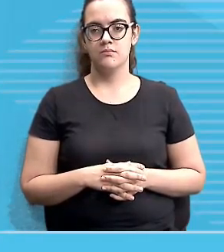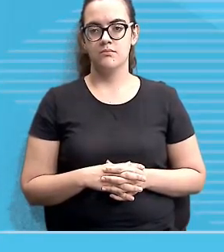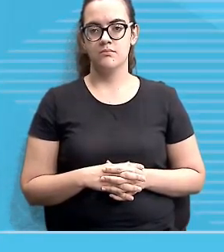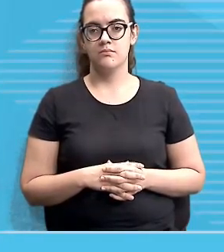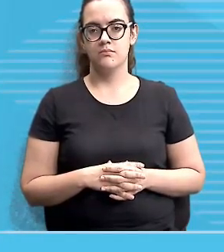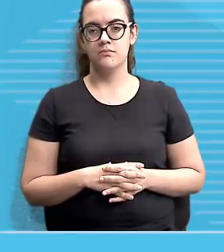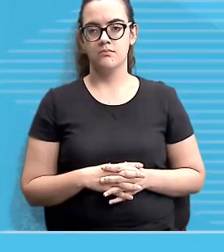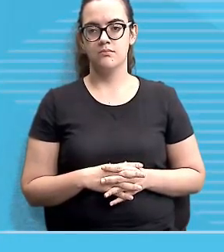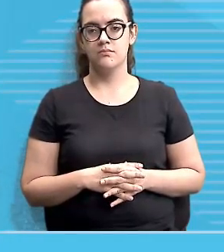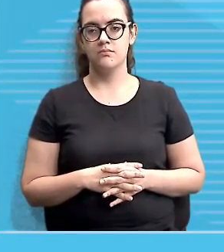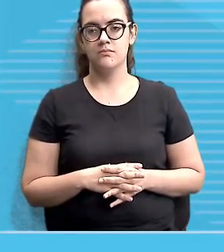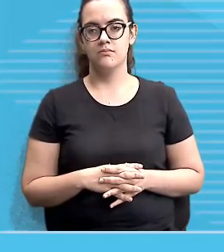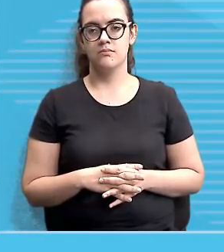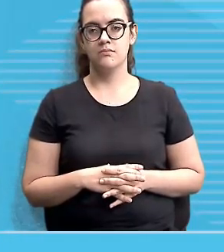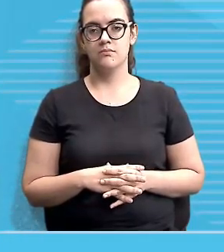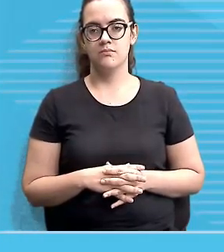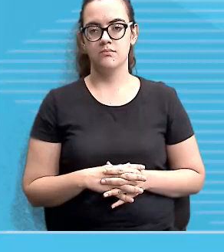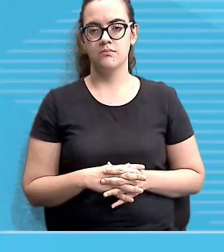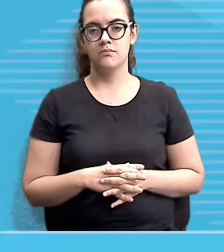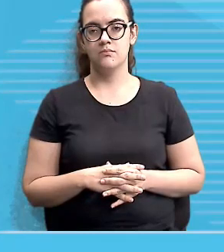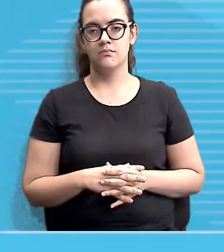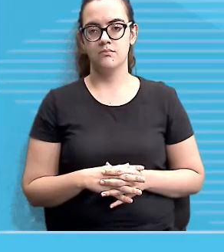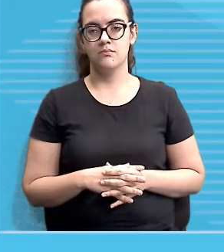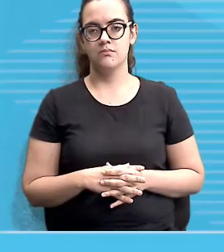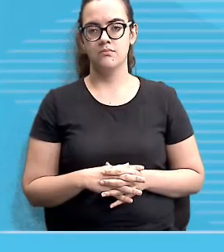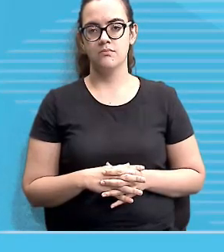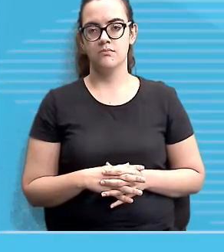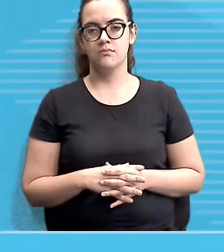bom então a gente pode